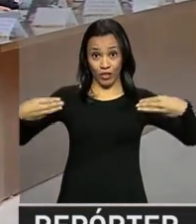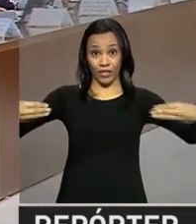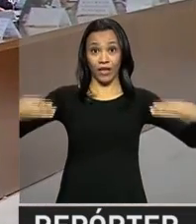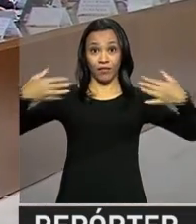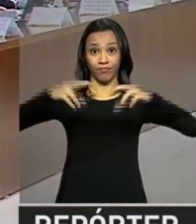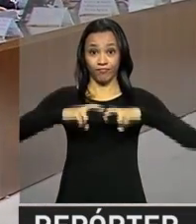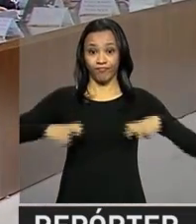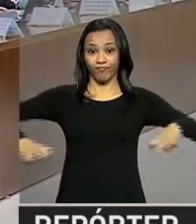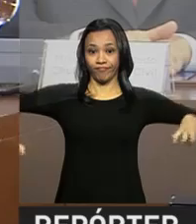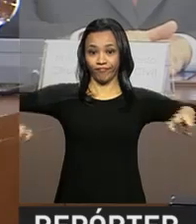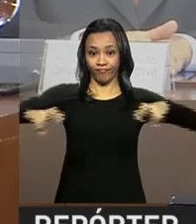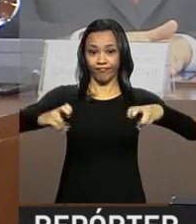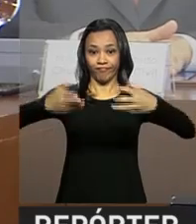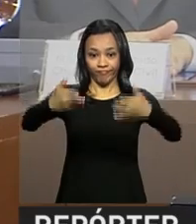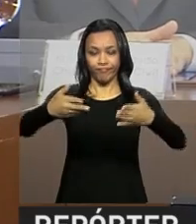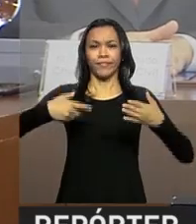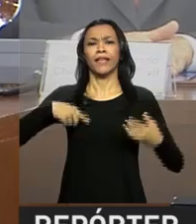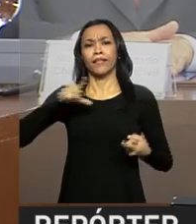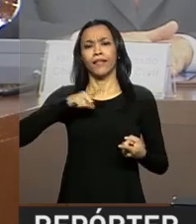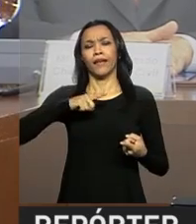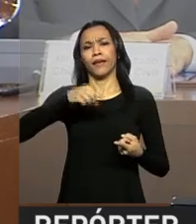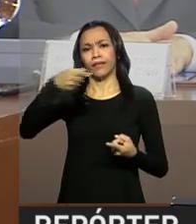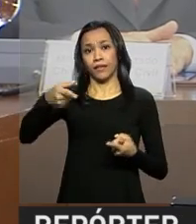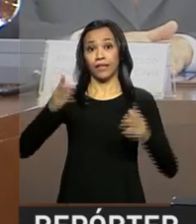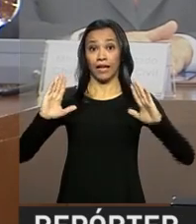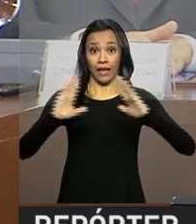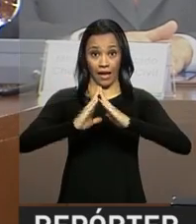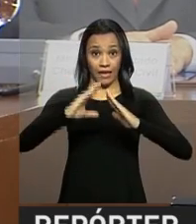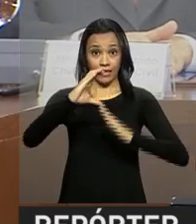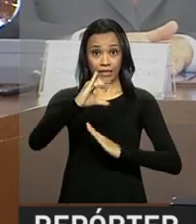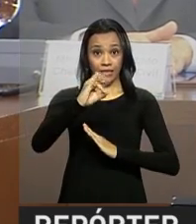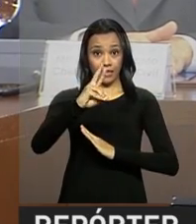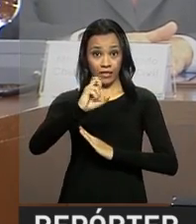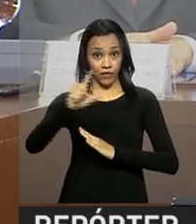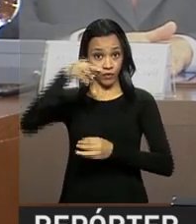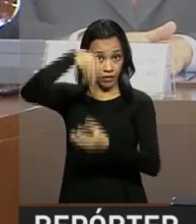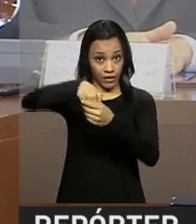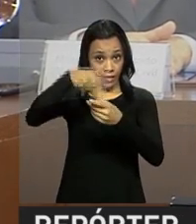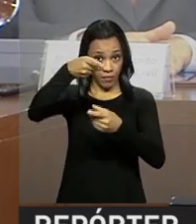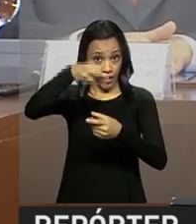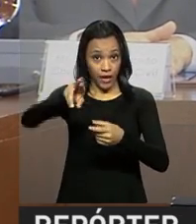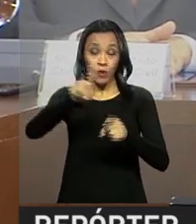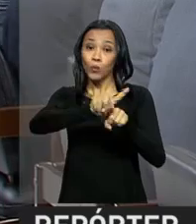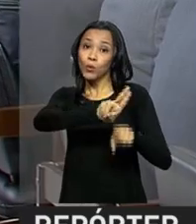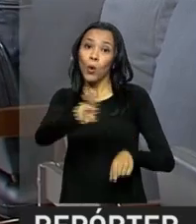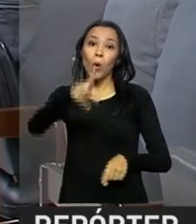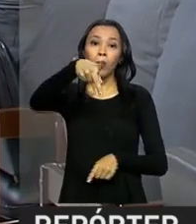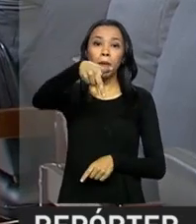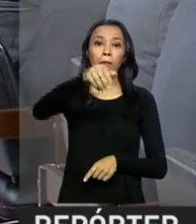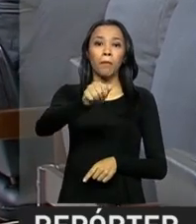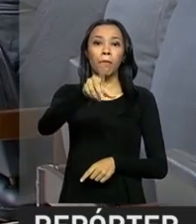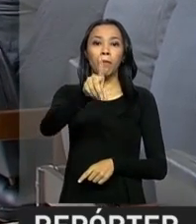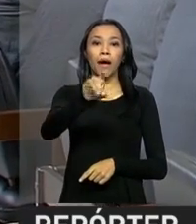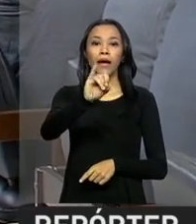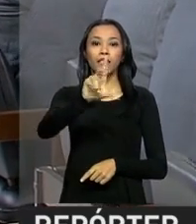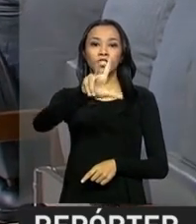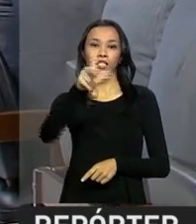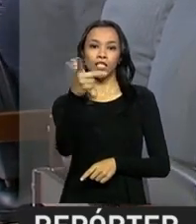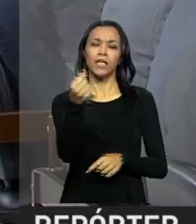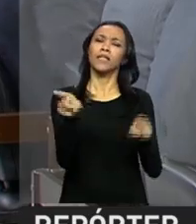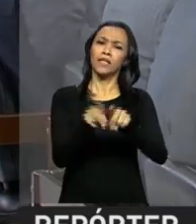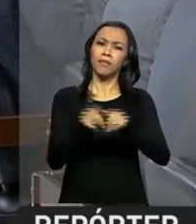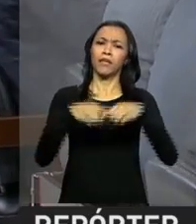Planalto. Entre os ministros presentes estão o da Casa Civil da Presidência da República, Eliseu Padilha, e o da Fazenda,